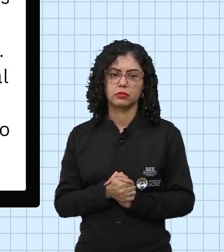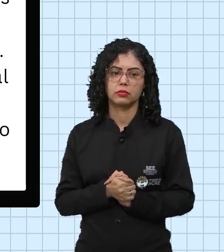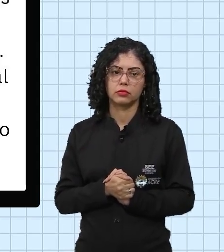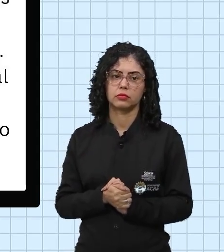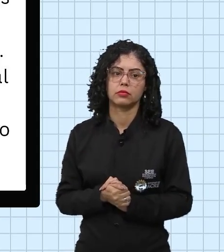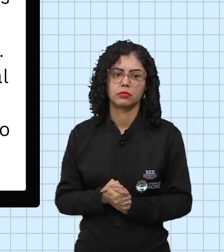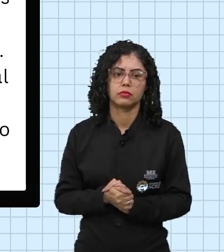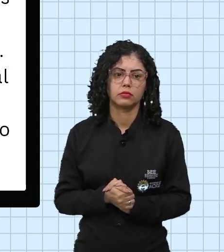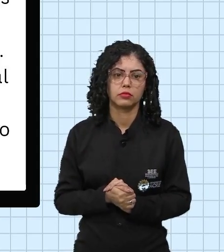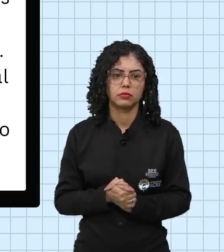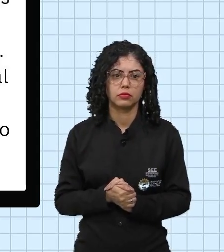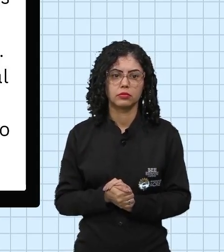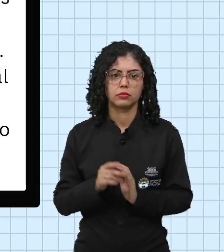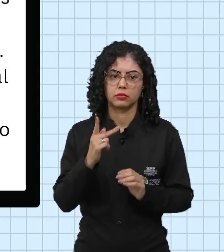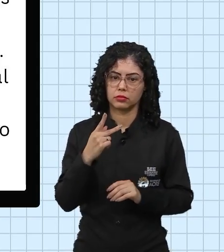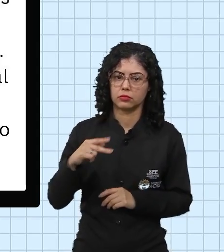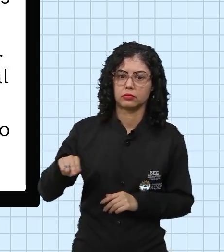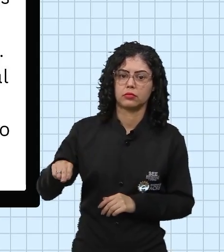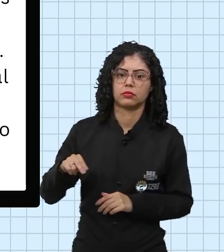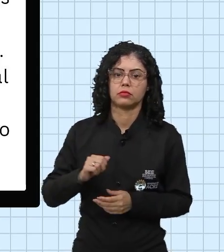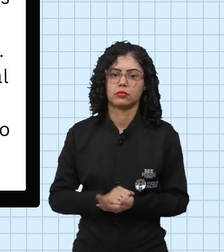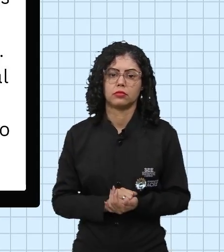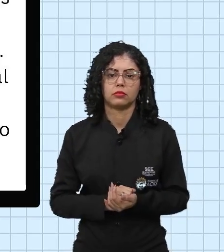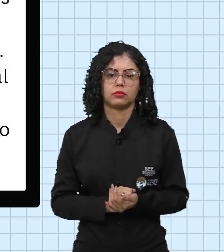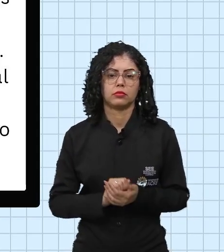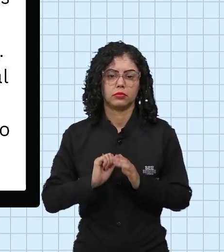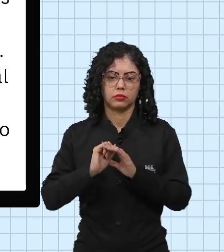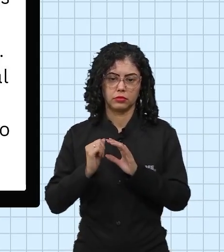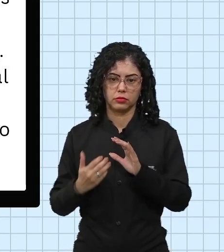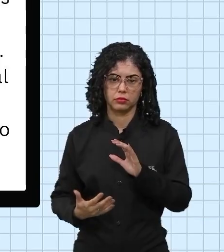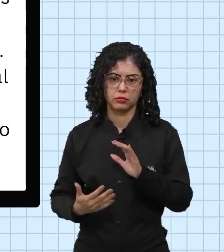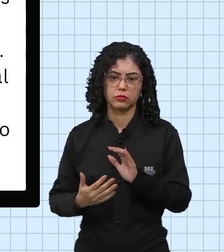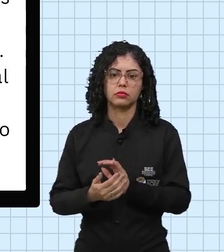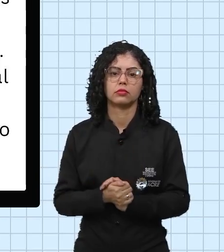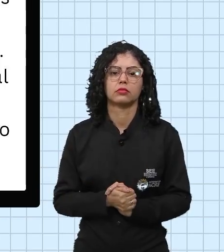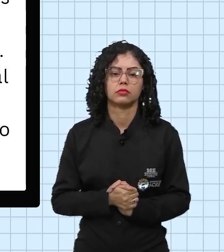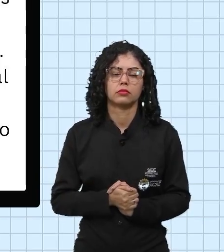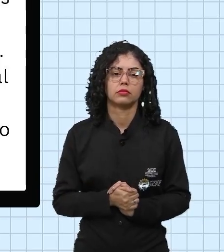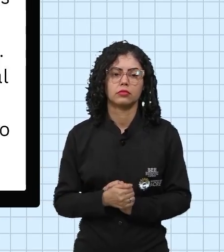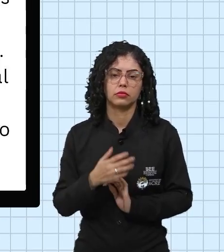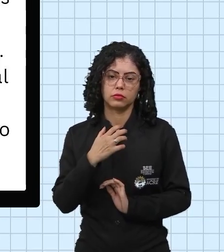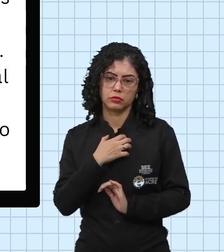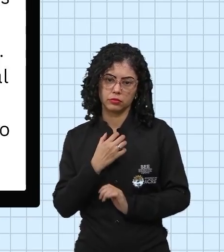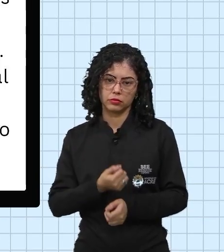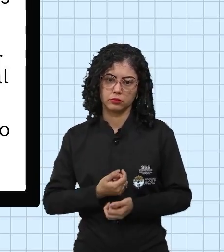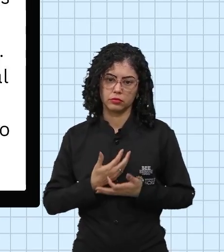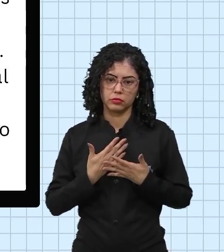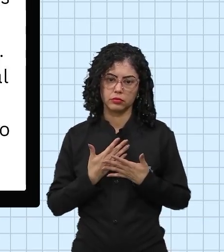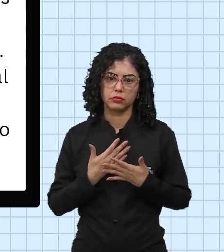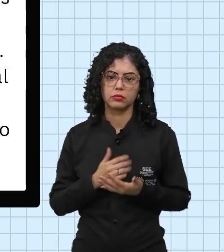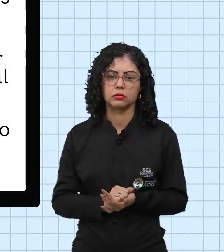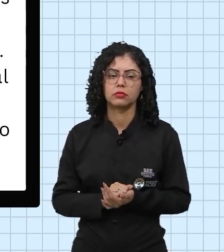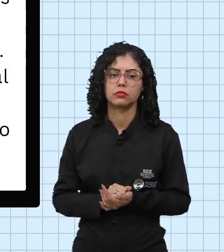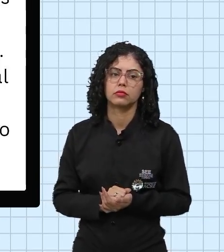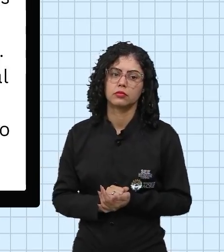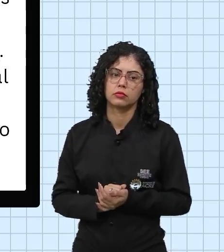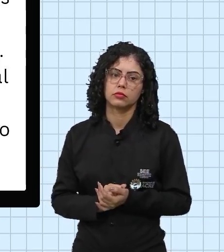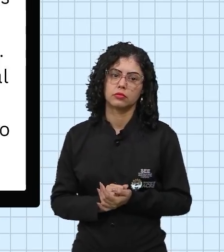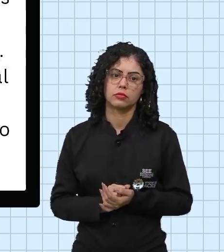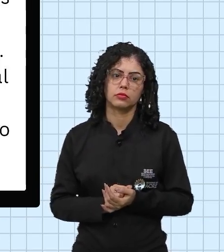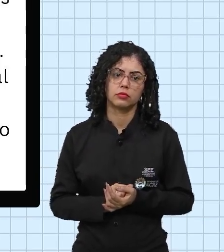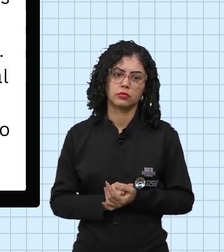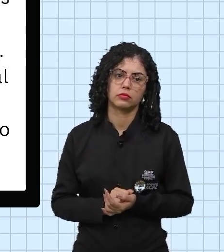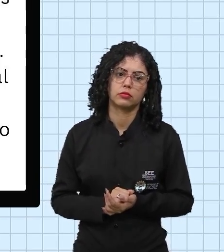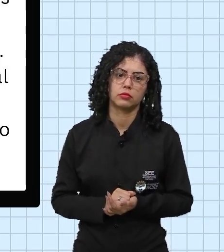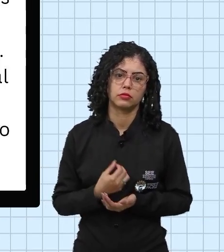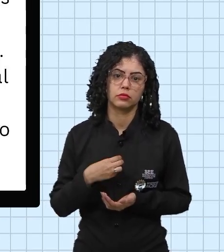nesse trecho tem pronomes, tem características, tem sentimentos. Quem é o eu lírico